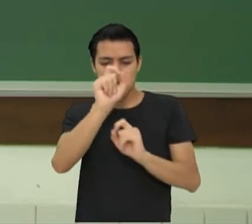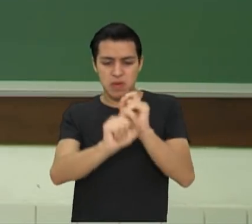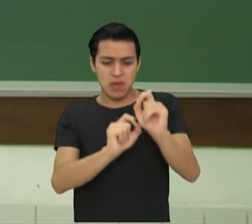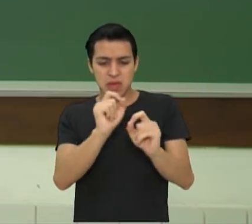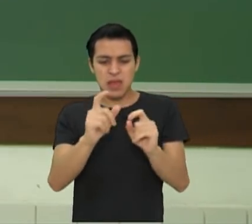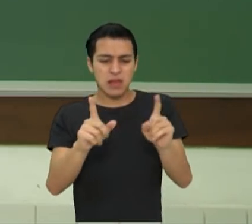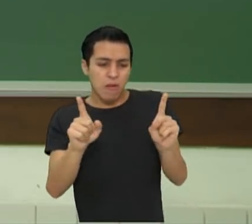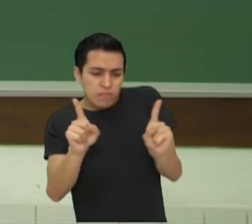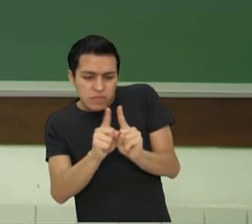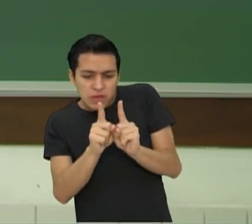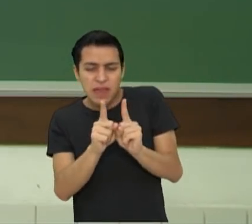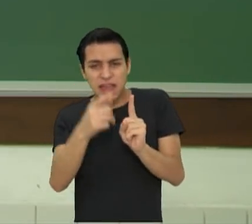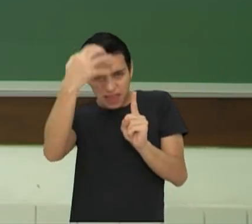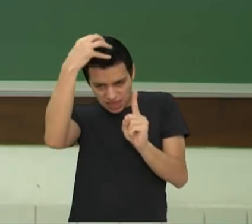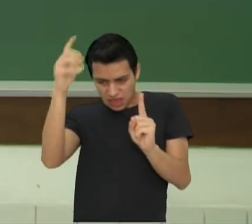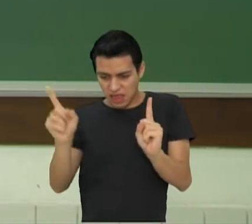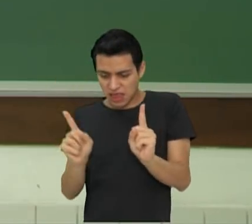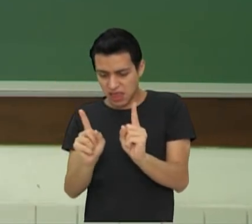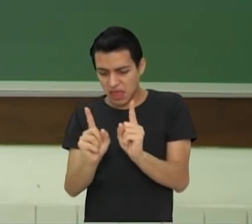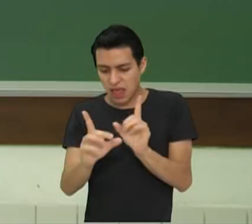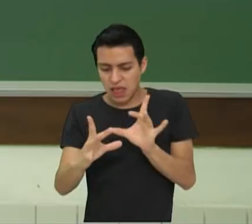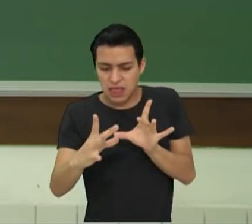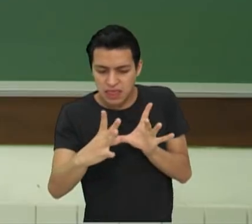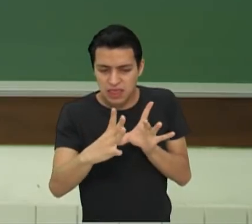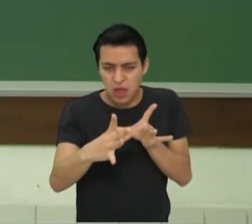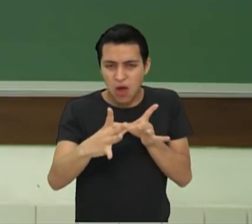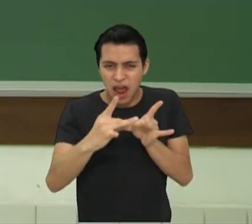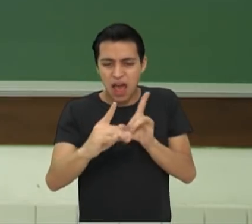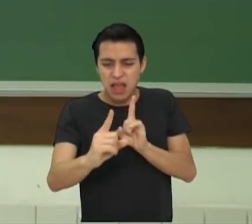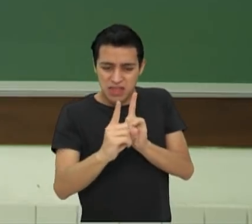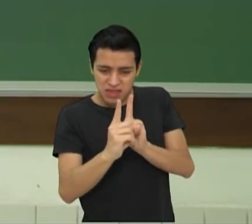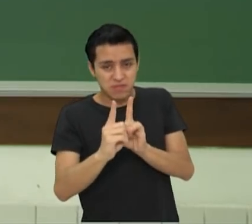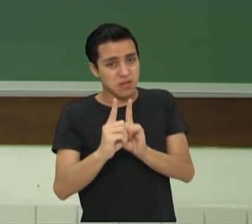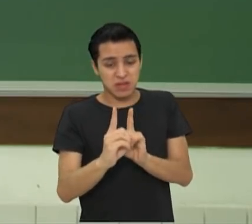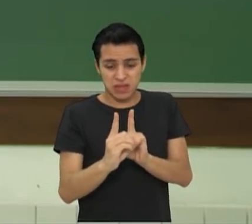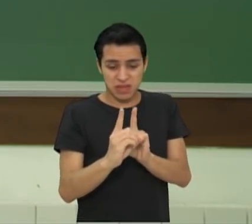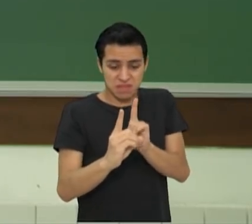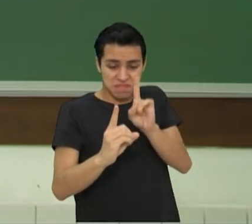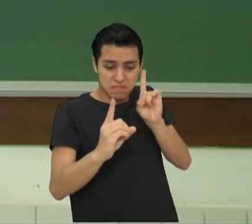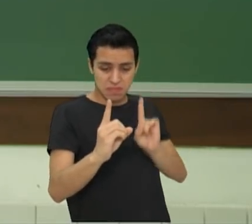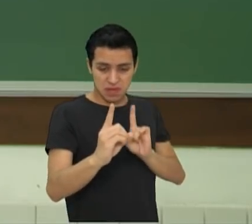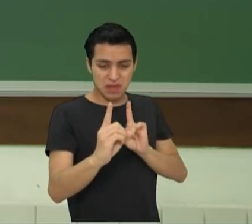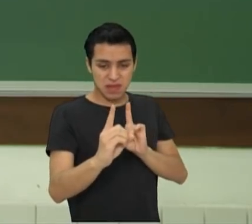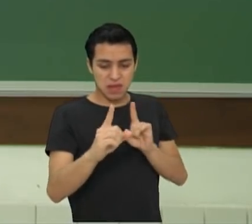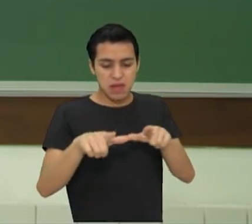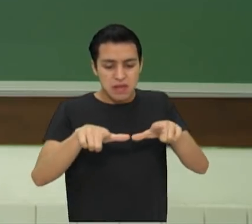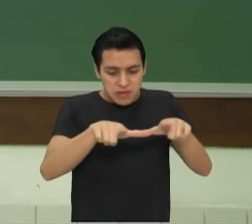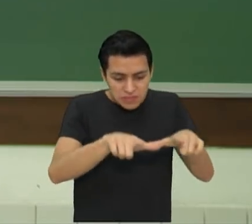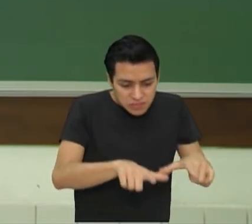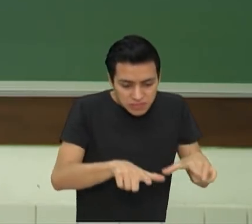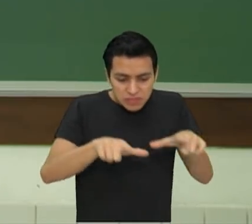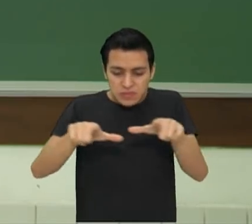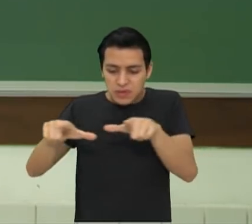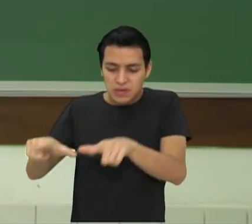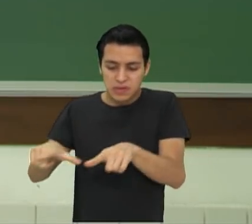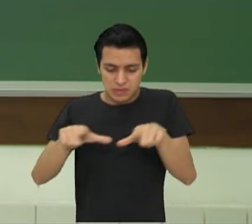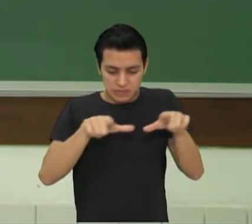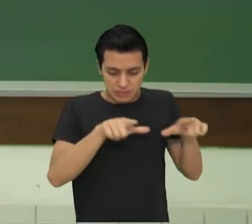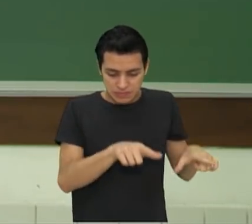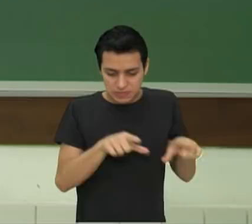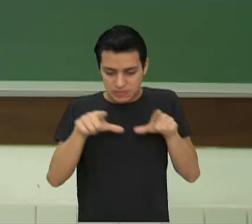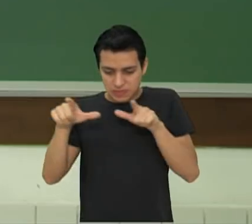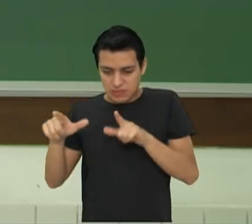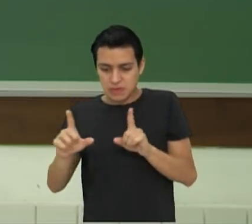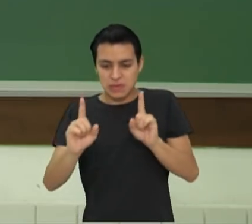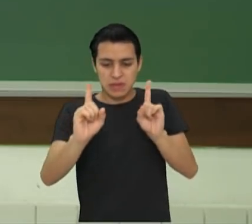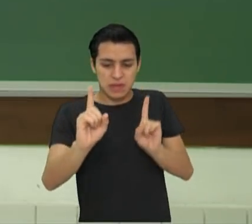casa colada rei com rei. Então, isso não pode. Mas se ele está uma casa depois, né? Uma casa,